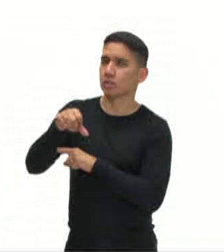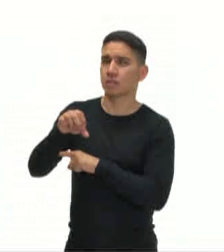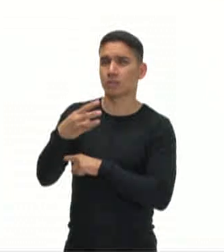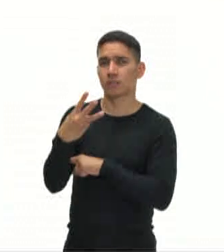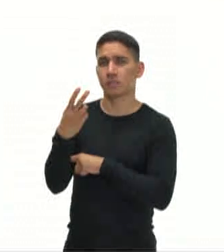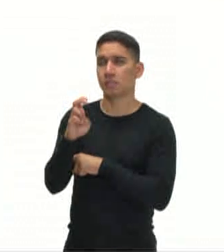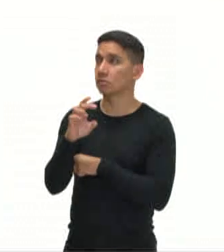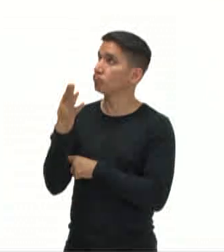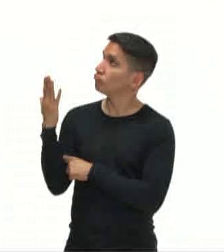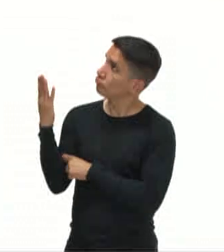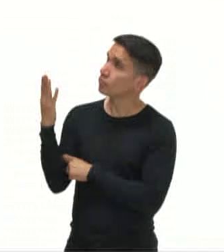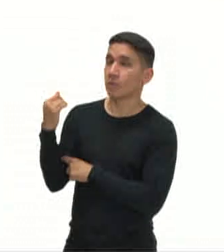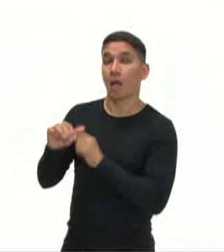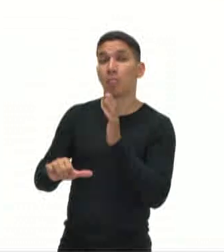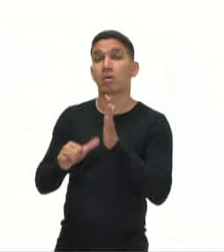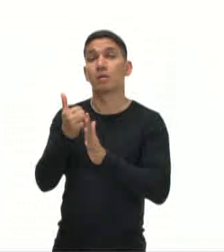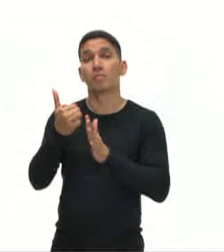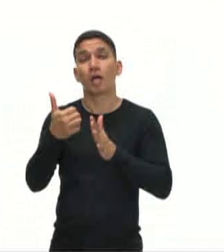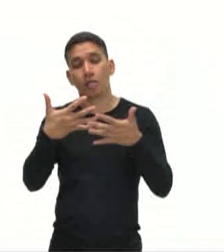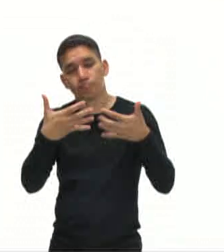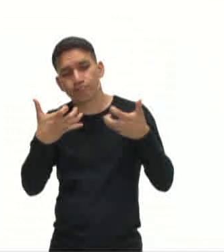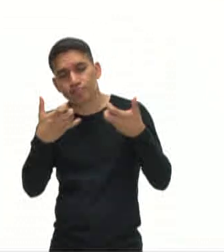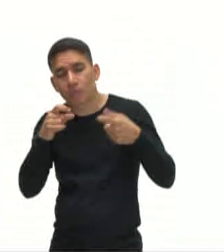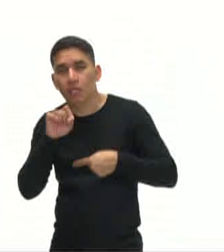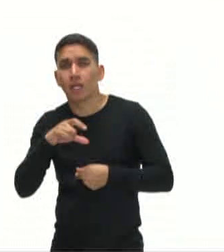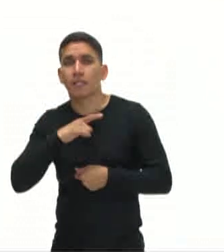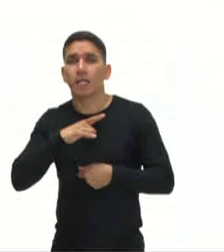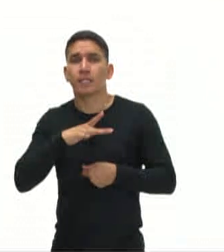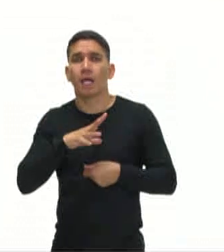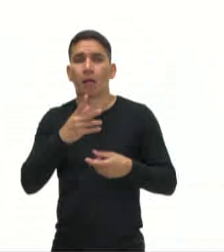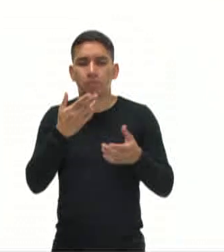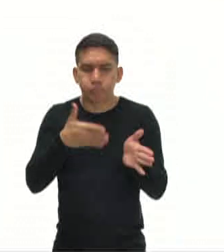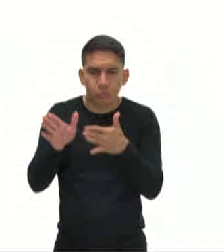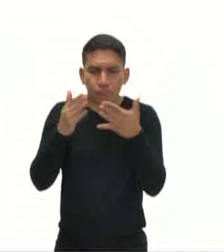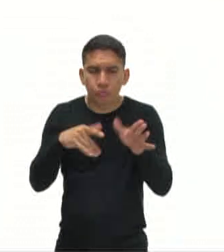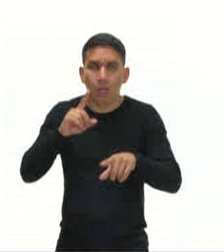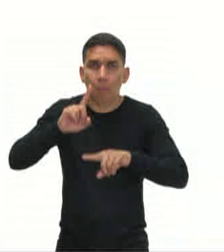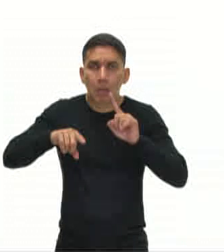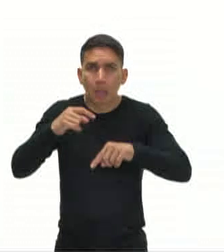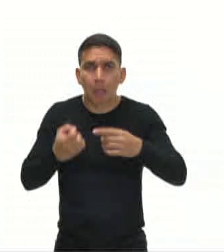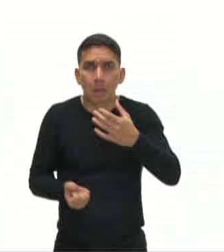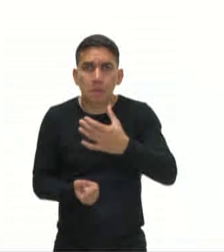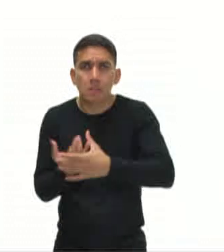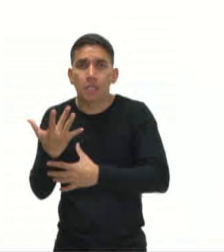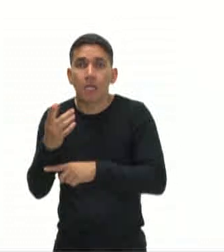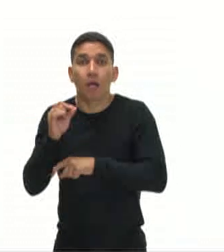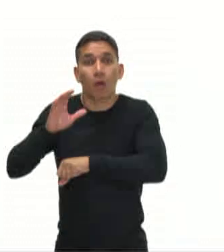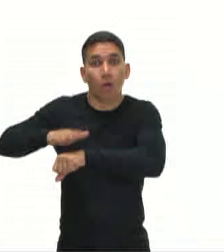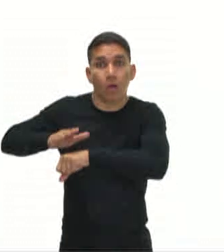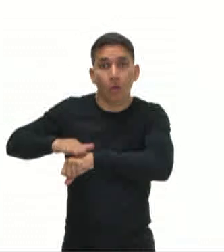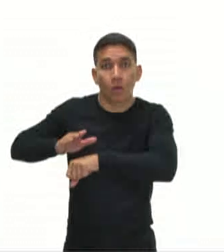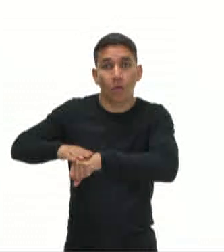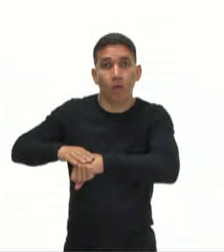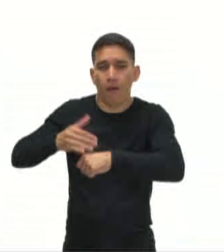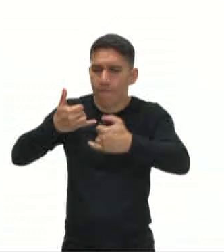1935. Foi a primeira fibra têxtil sintética produzida. Dos fios desse